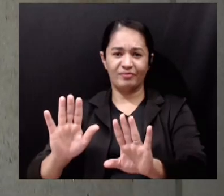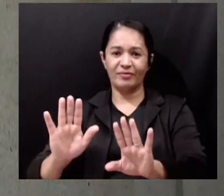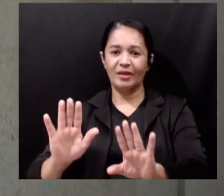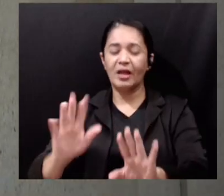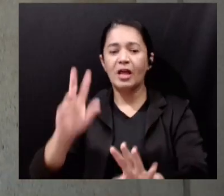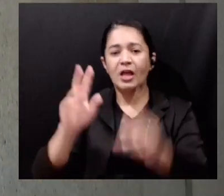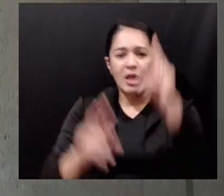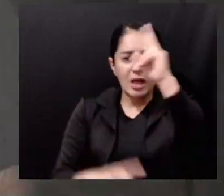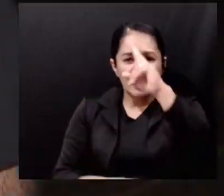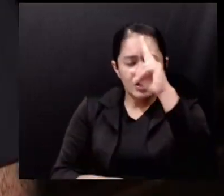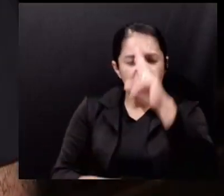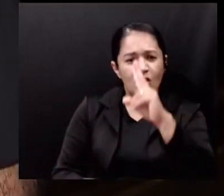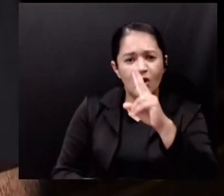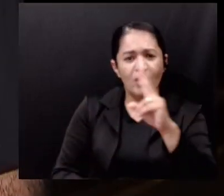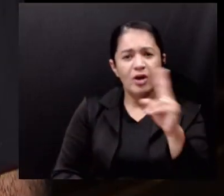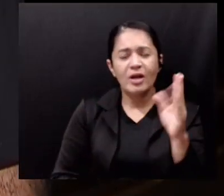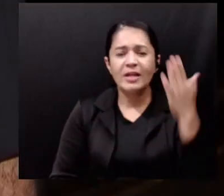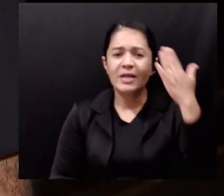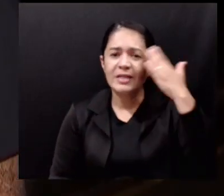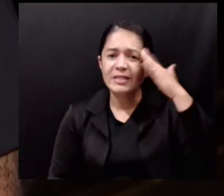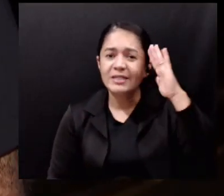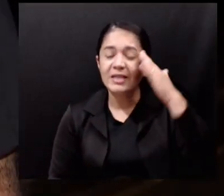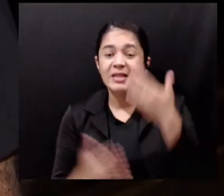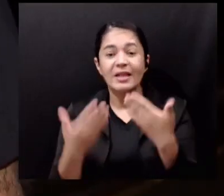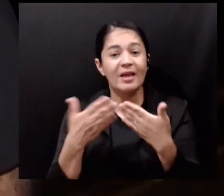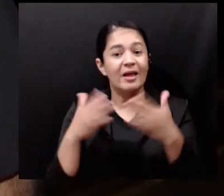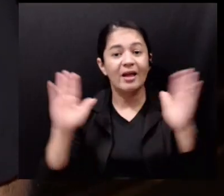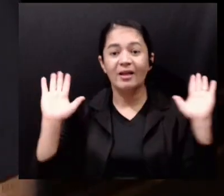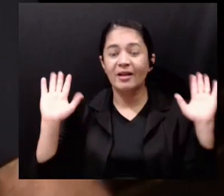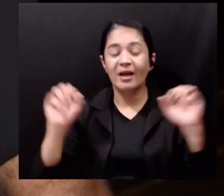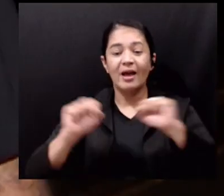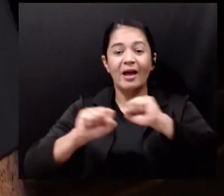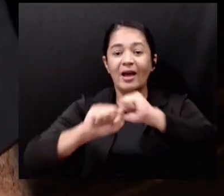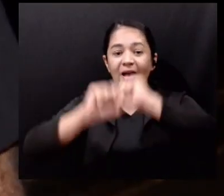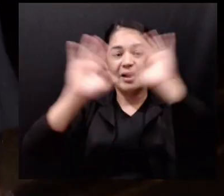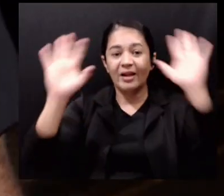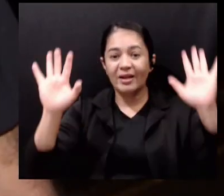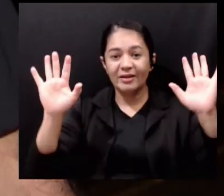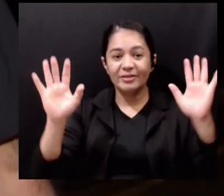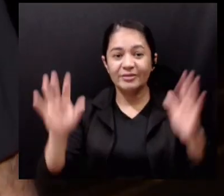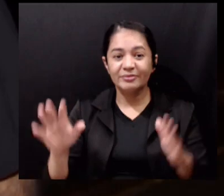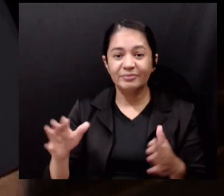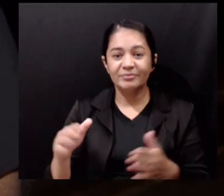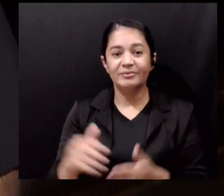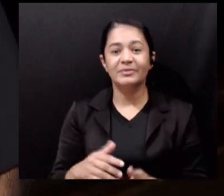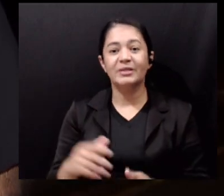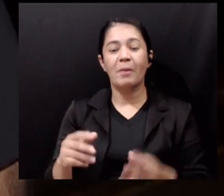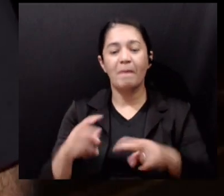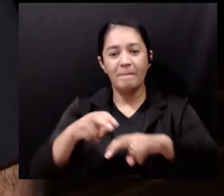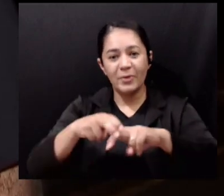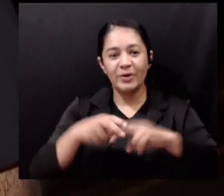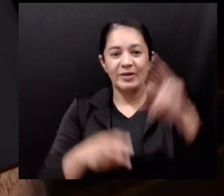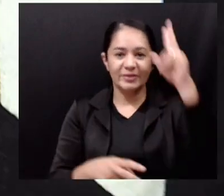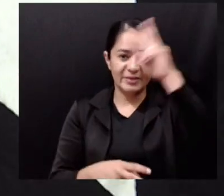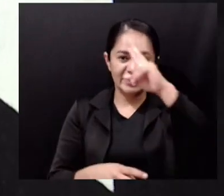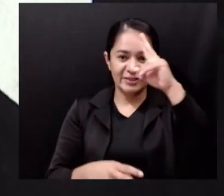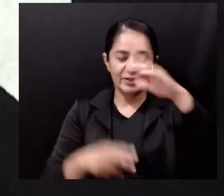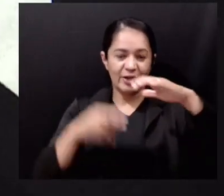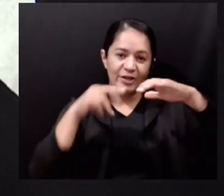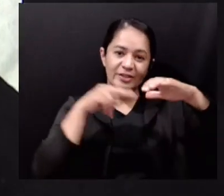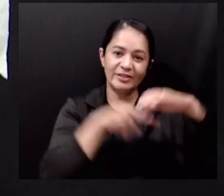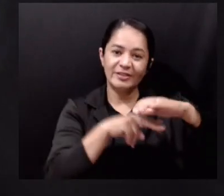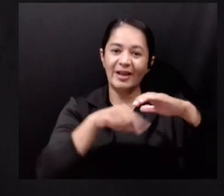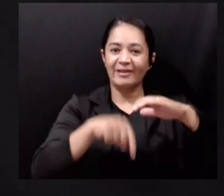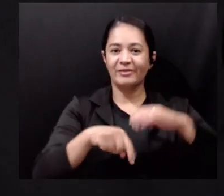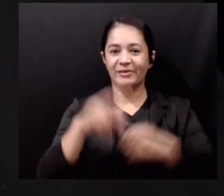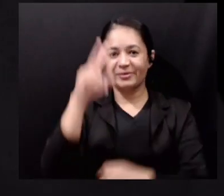essa grande sala de aula queria nos contar a partir das histórias das pessoas que ele guarda aqui. Daniel